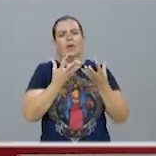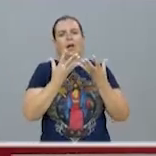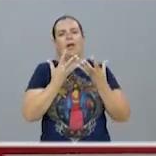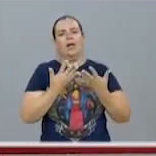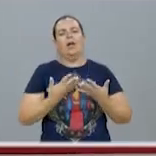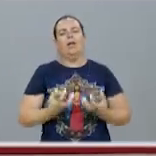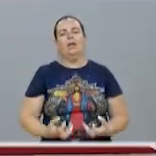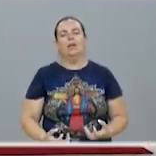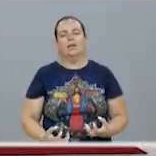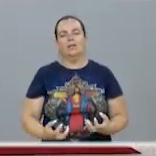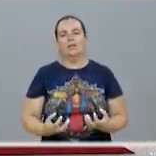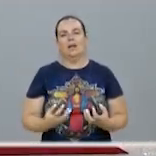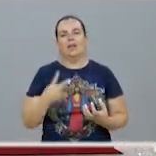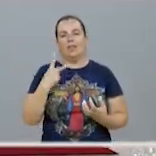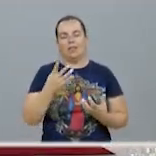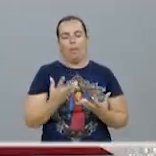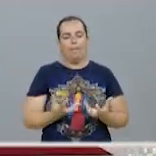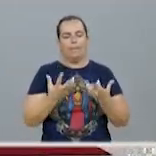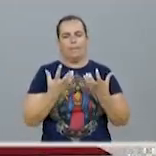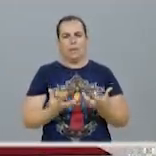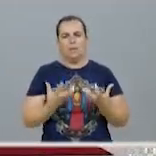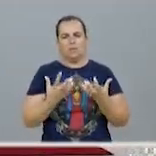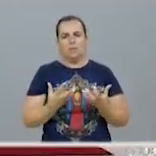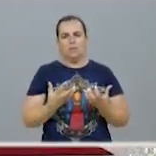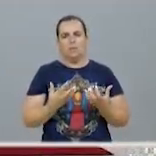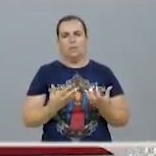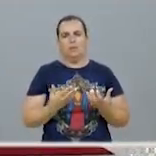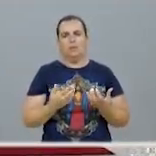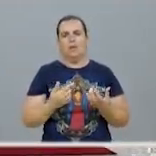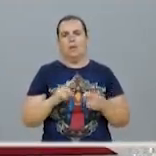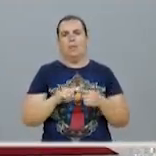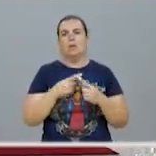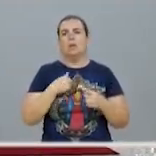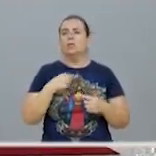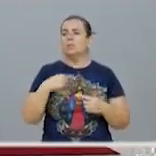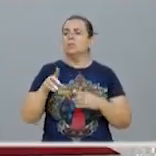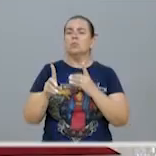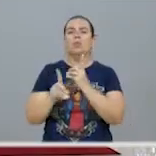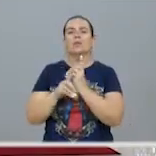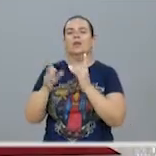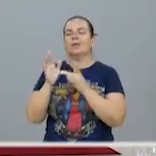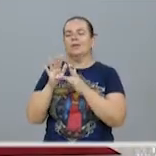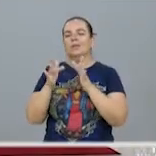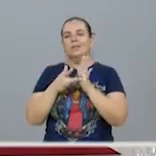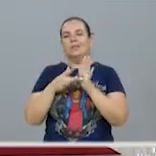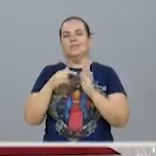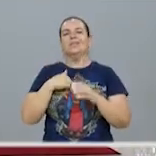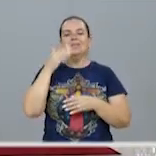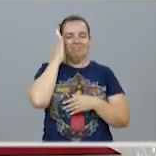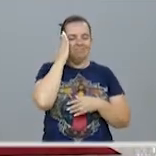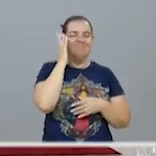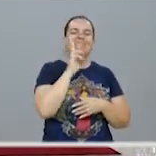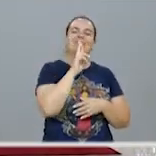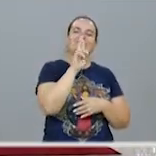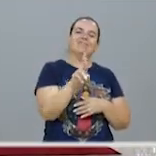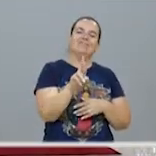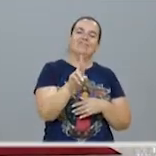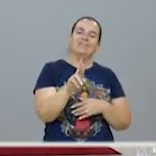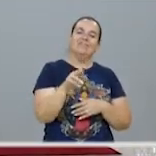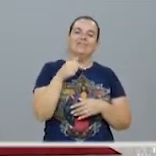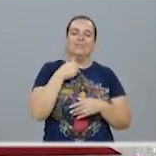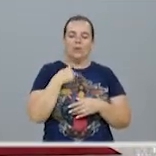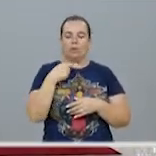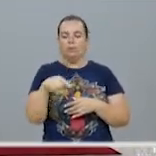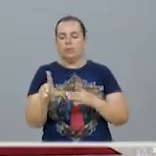quero aliviar tua dificuldade. E você se pergunta: onde eu vou encontrar Jesus? Ah, eu sei a resposta: eu